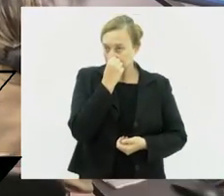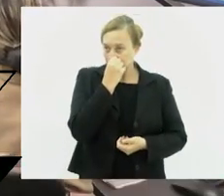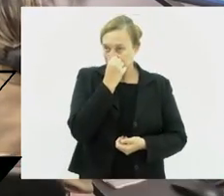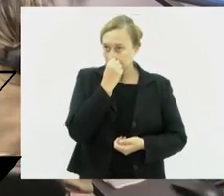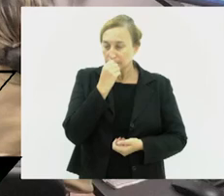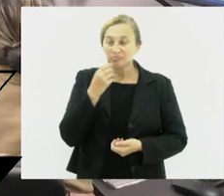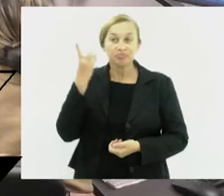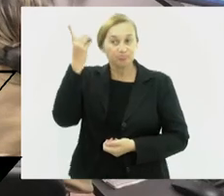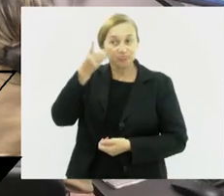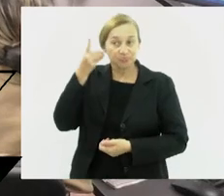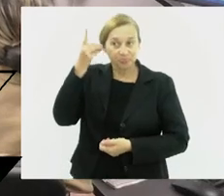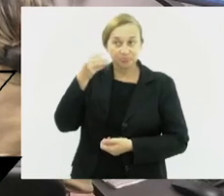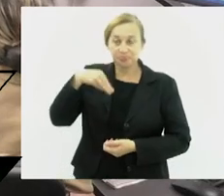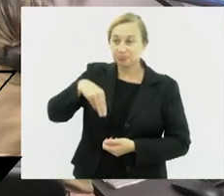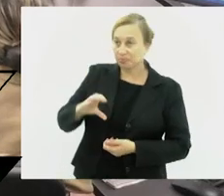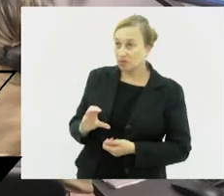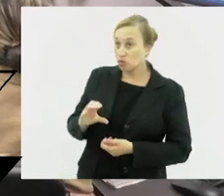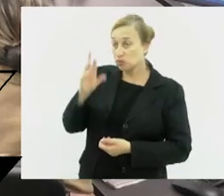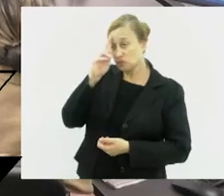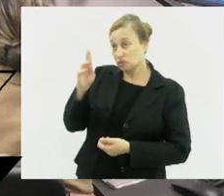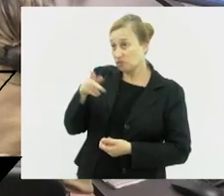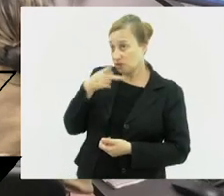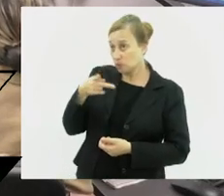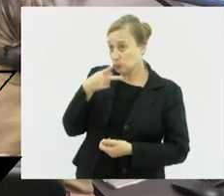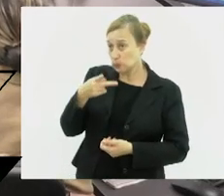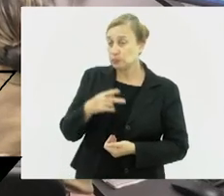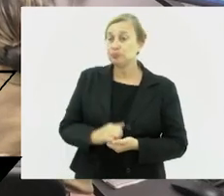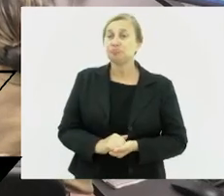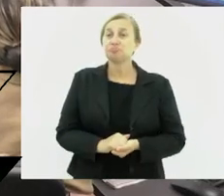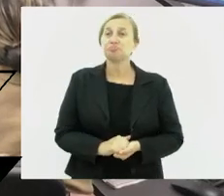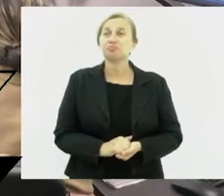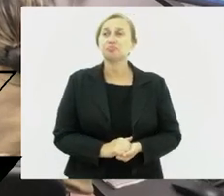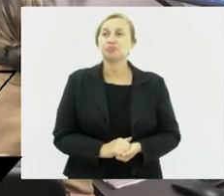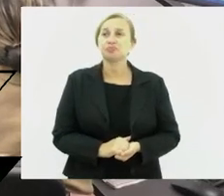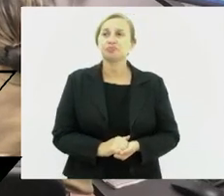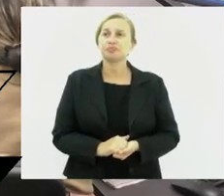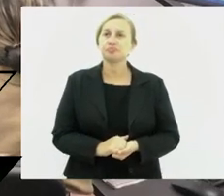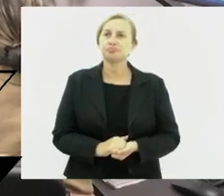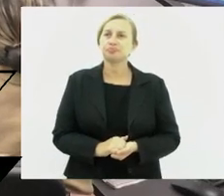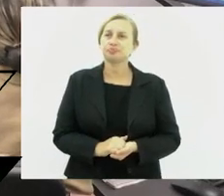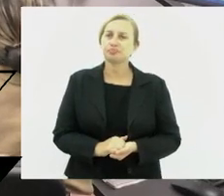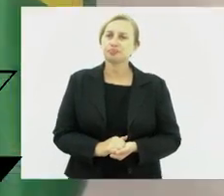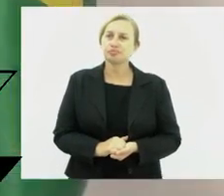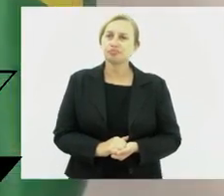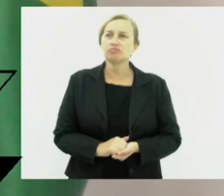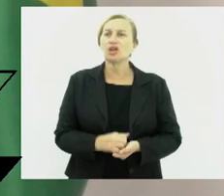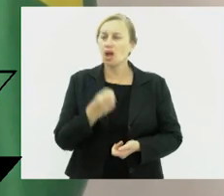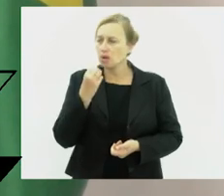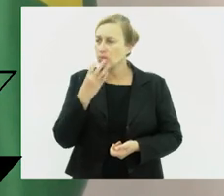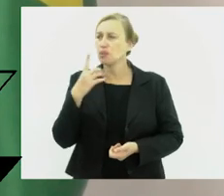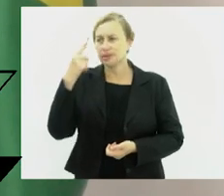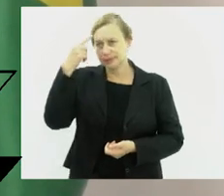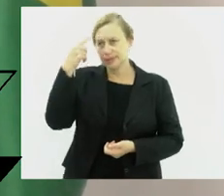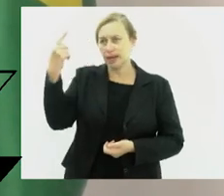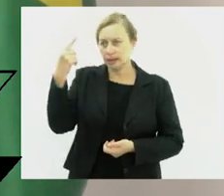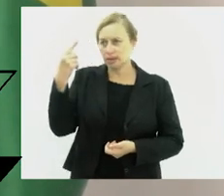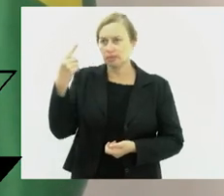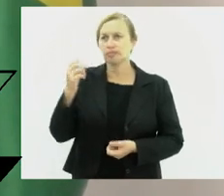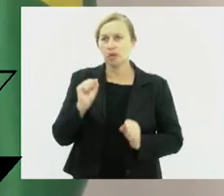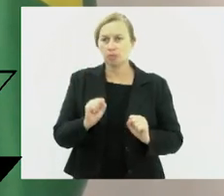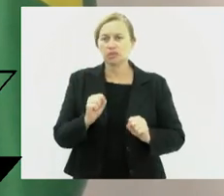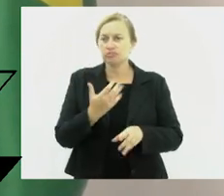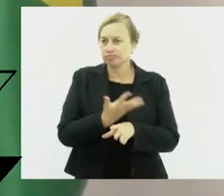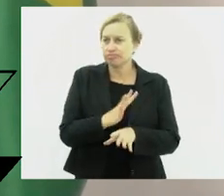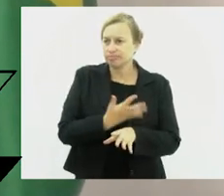Carlos Mink, o que o senhor falou é uma belíssima ideia e pode ser botada em